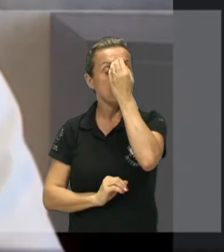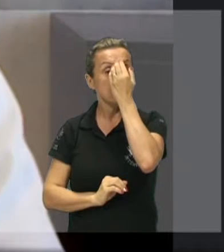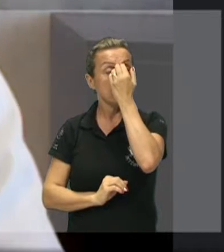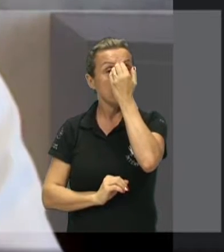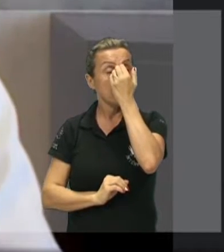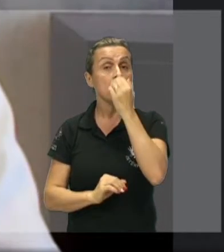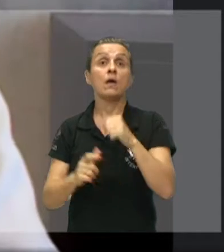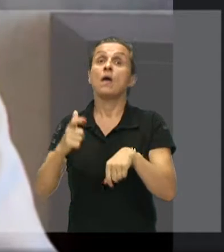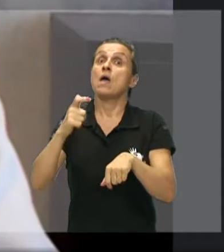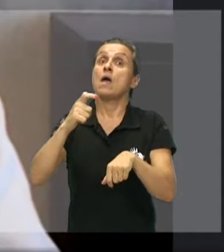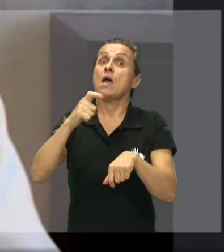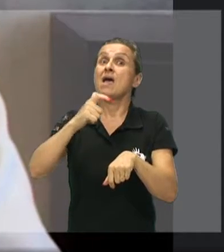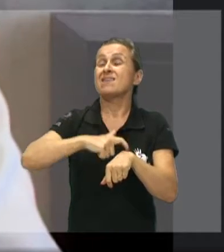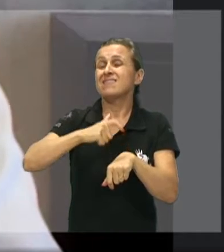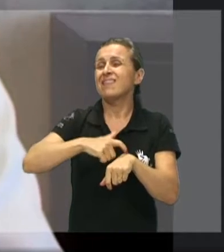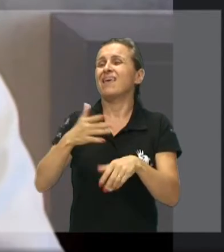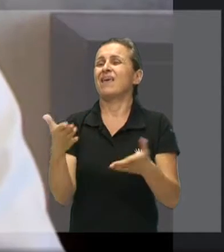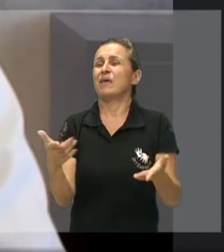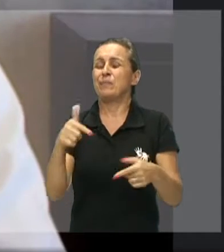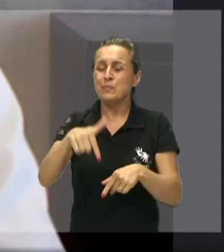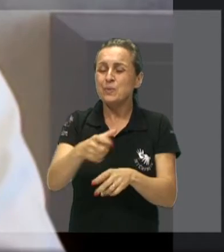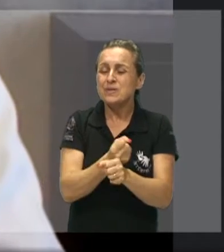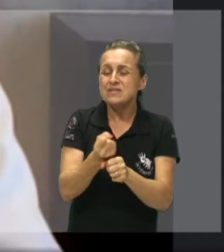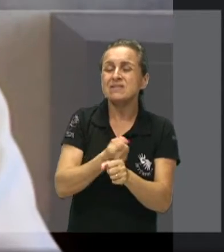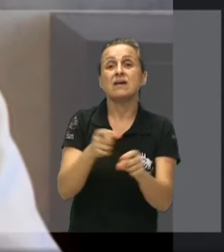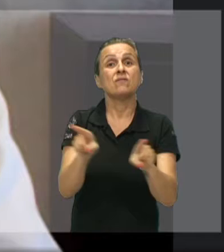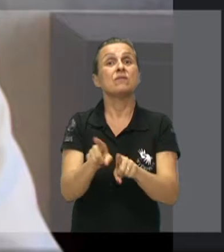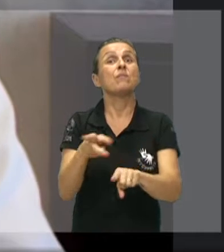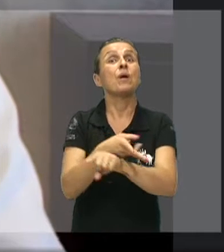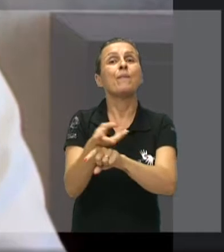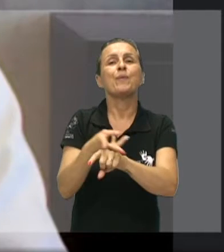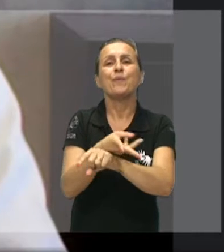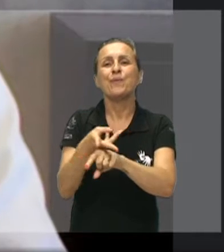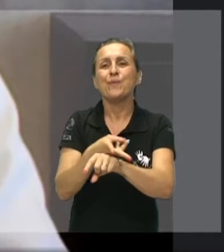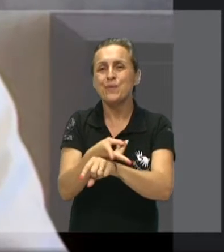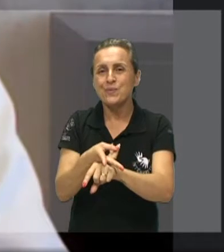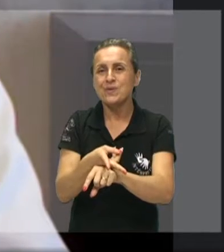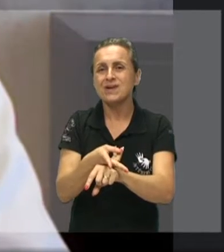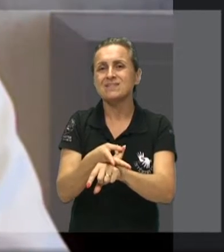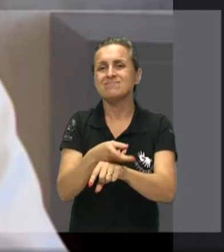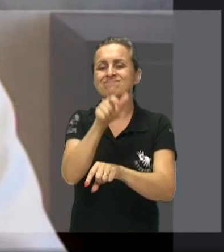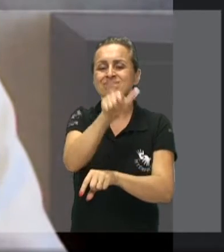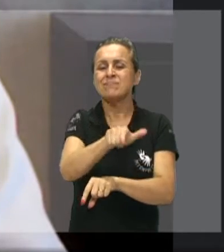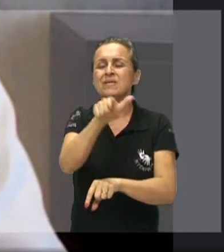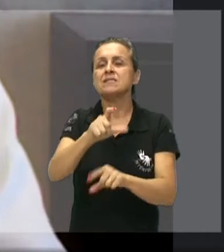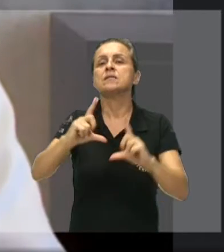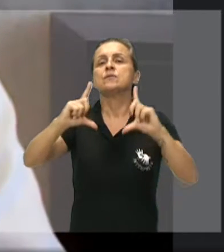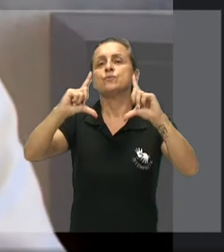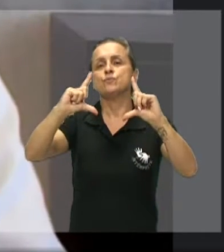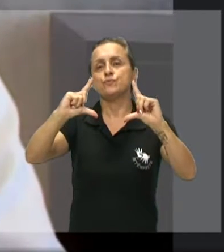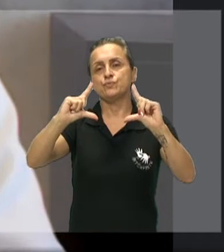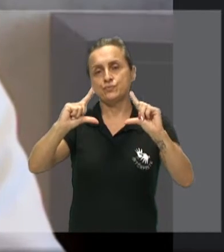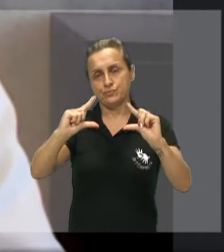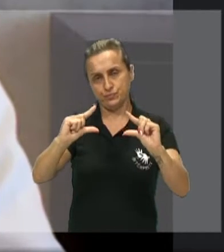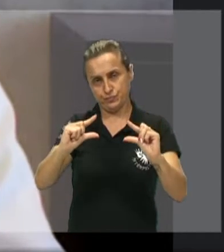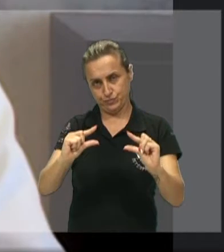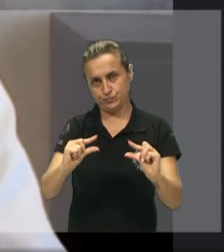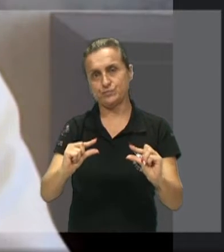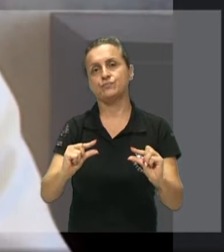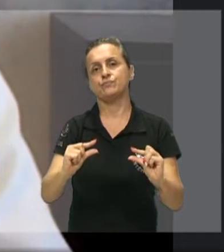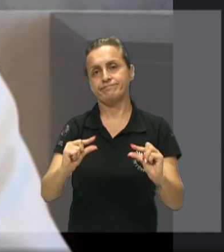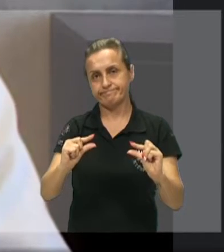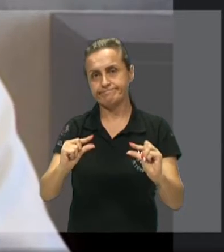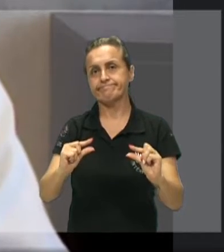e também não só o tempo, mas também a procura dos pacientes pelo exame, e foi meio